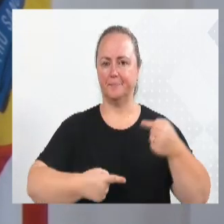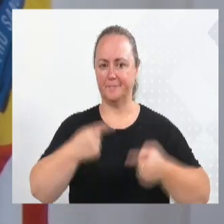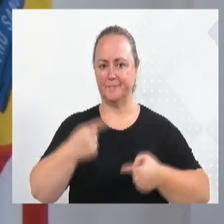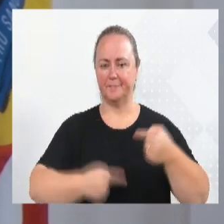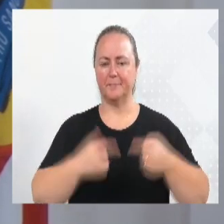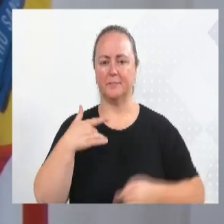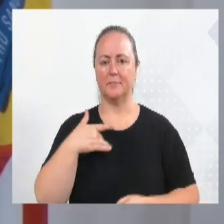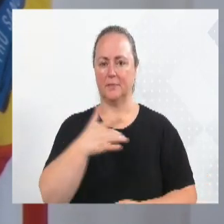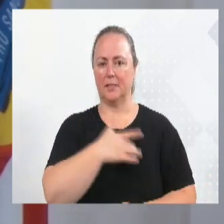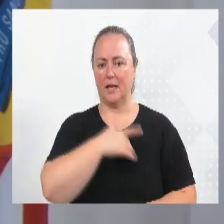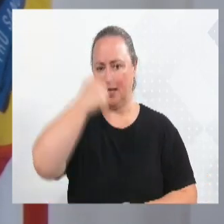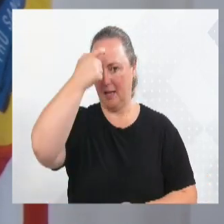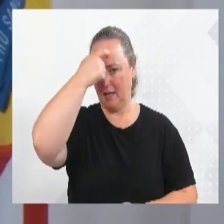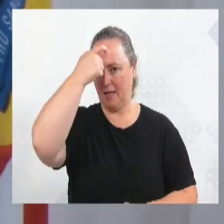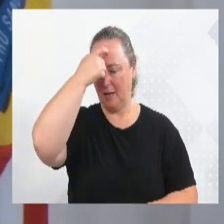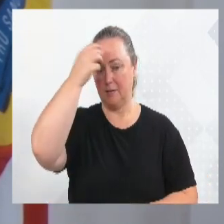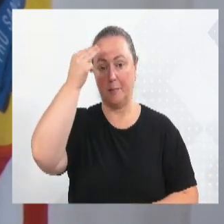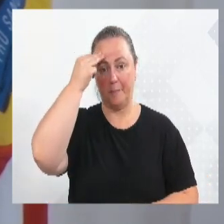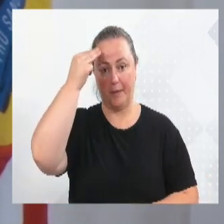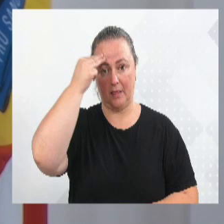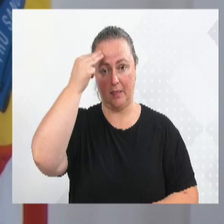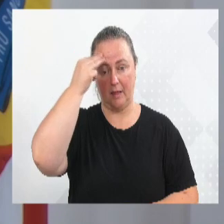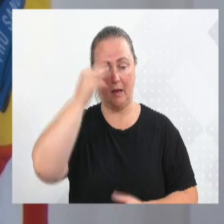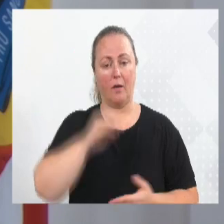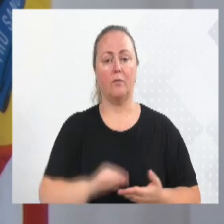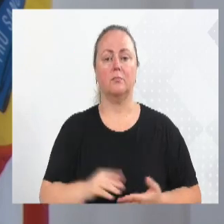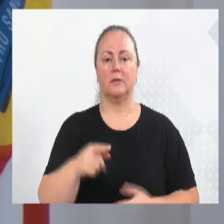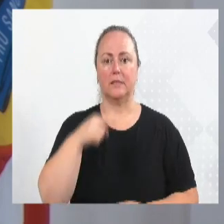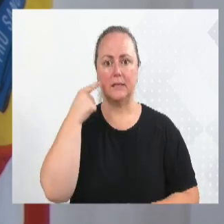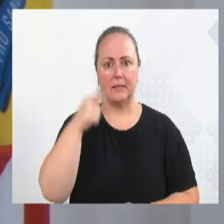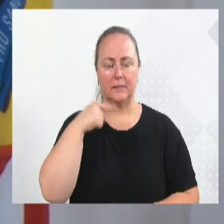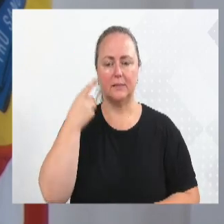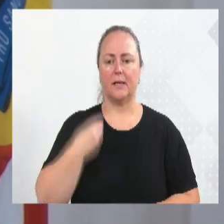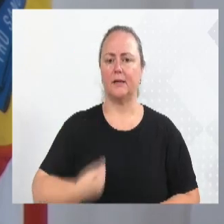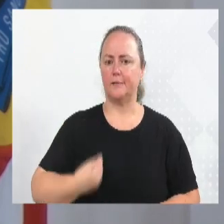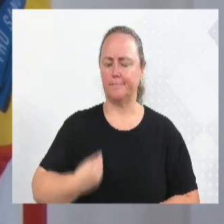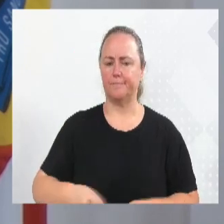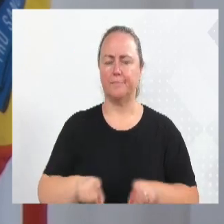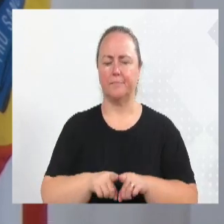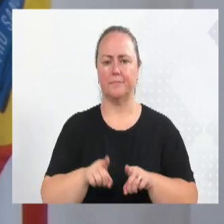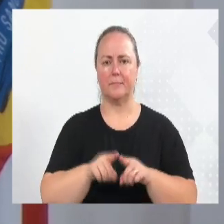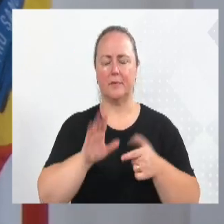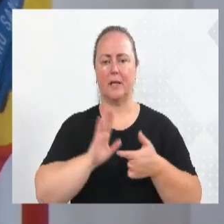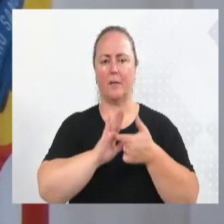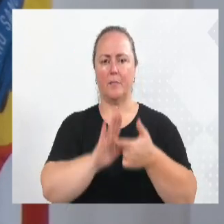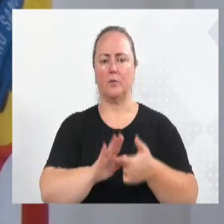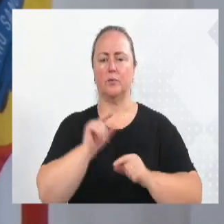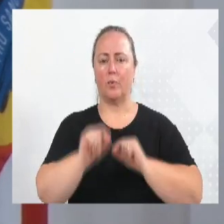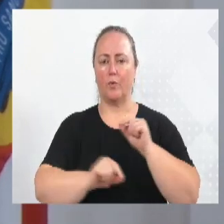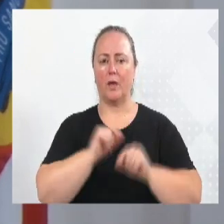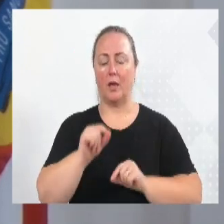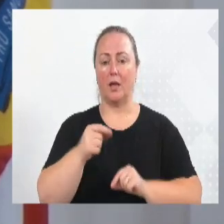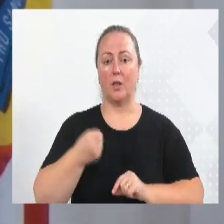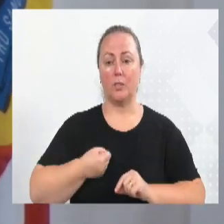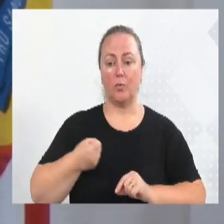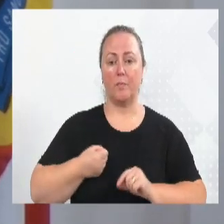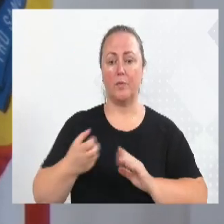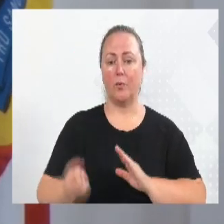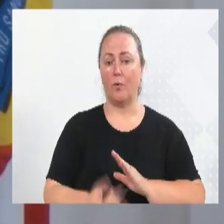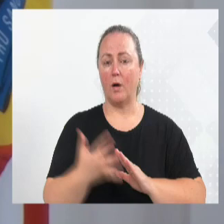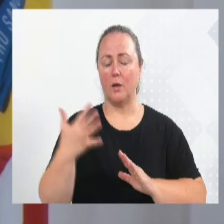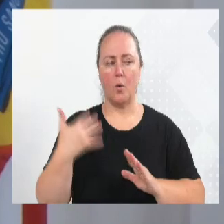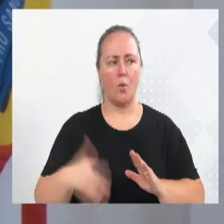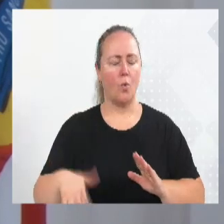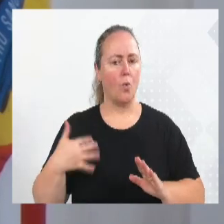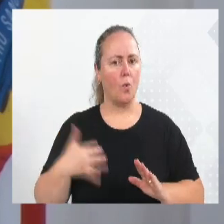da Saúde Mental quero agradecer muito o secretário uma células além que teve aqui pois inclusive números muito alarmantes né para vocês